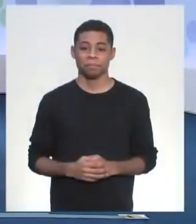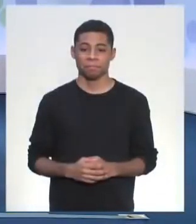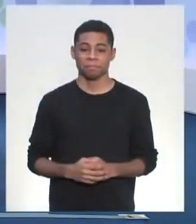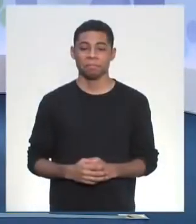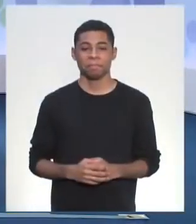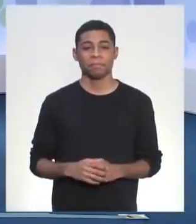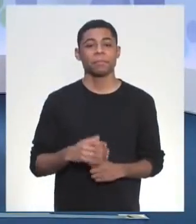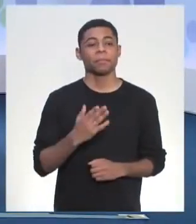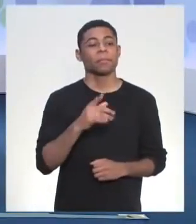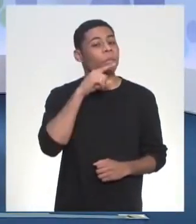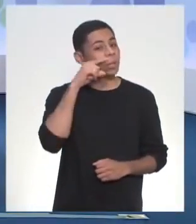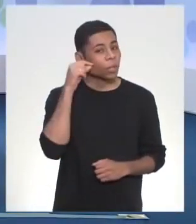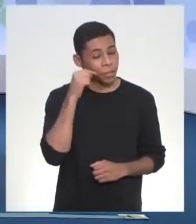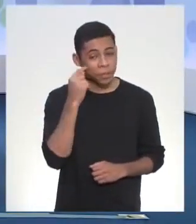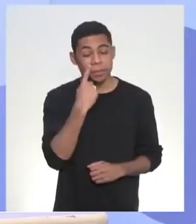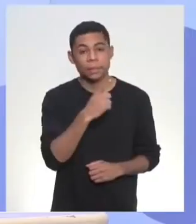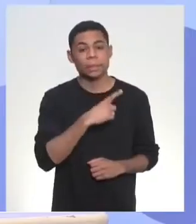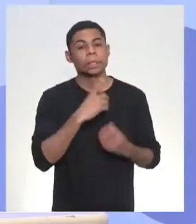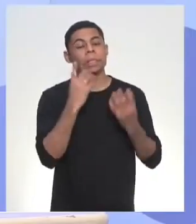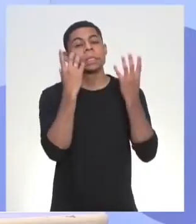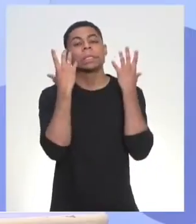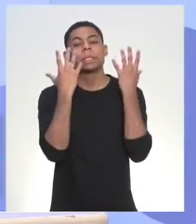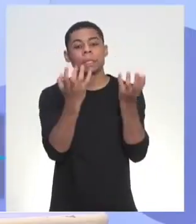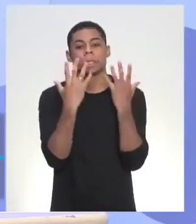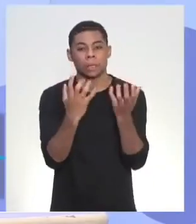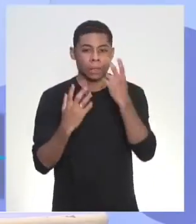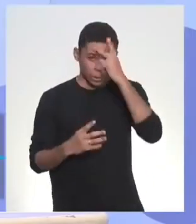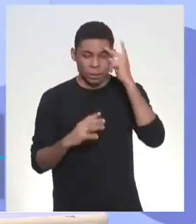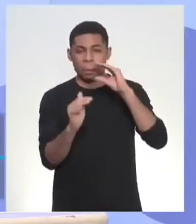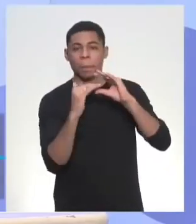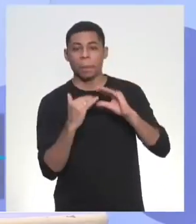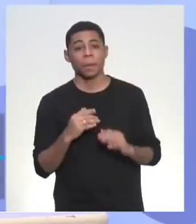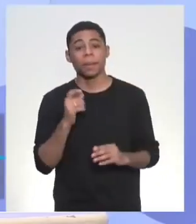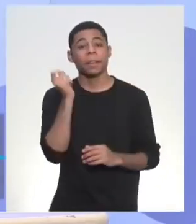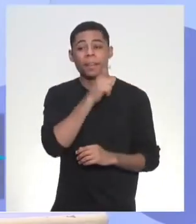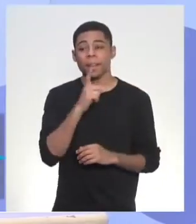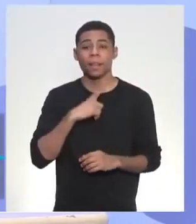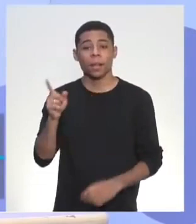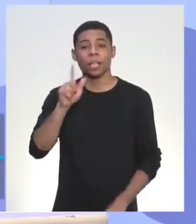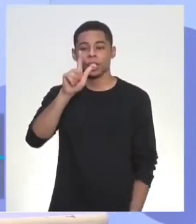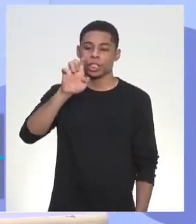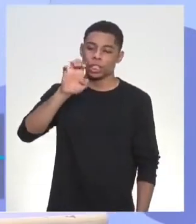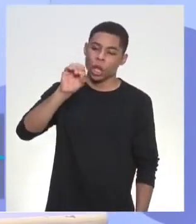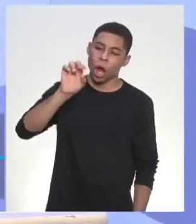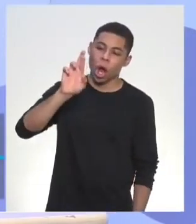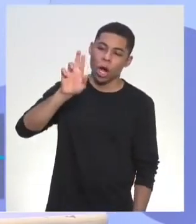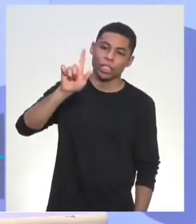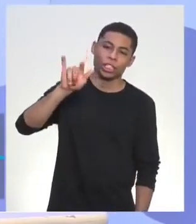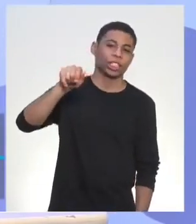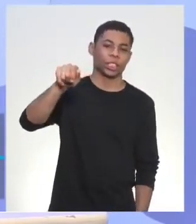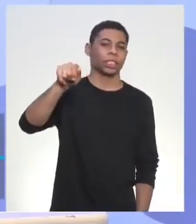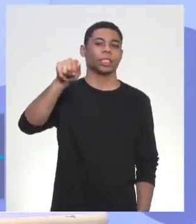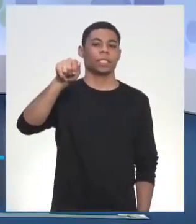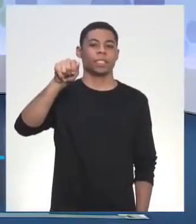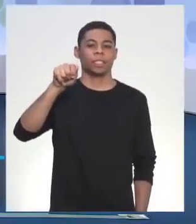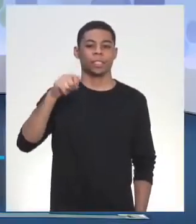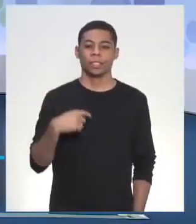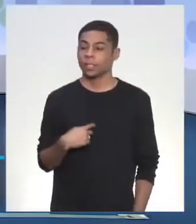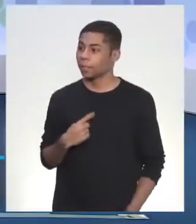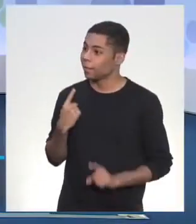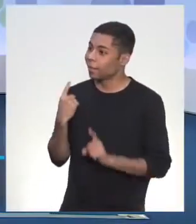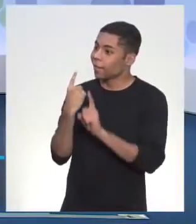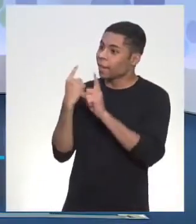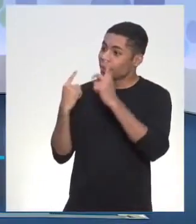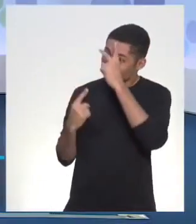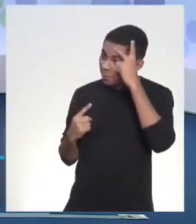Olha, Geórgia, tem aqui muitas coisas. Inclusive, tem uma professora Geórgia. Tem uma Geórgia com a gente Eu no achei chat uma aí. xará no